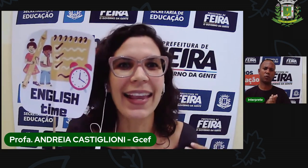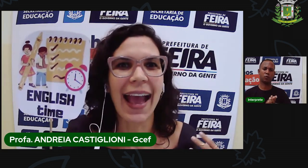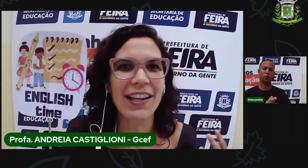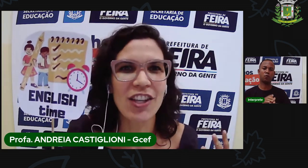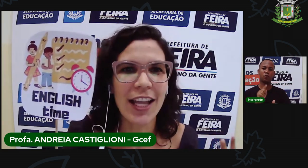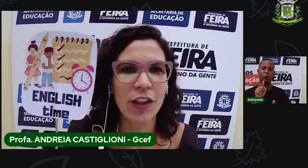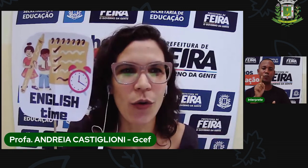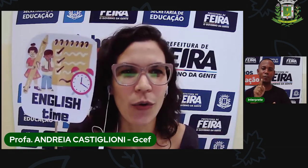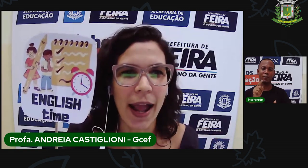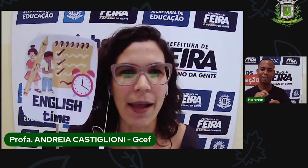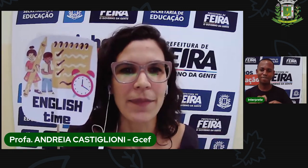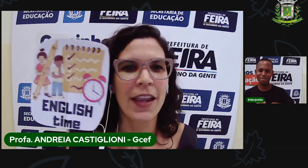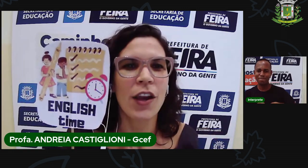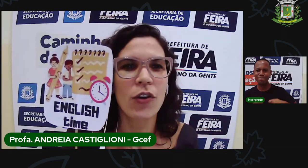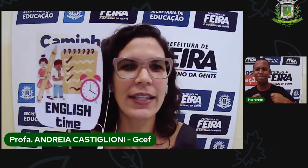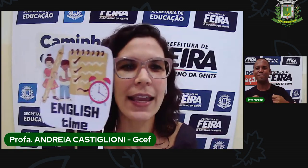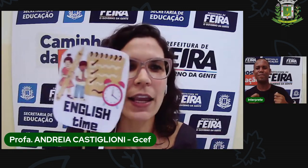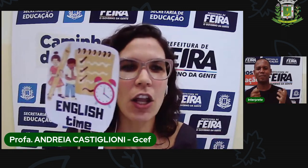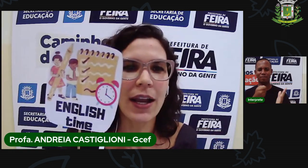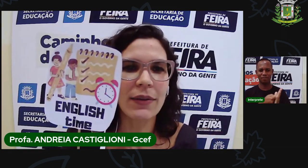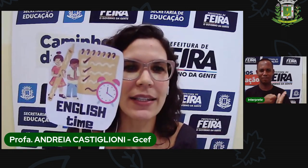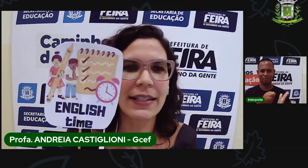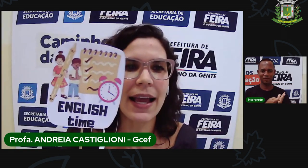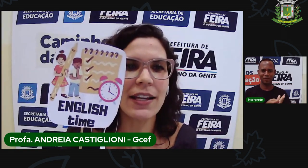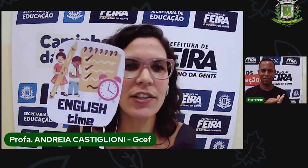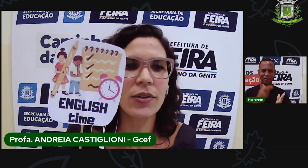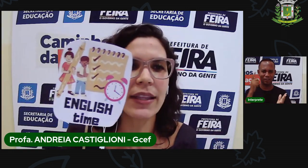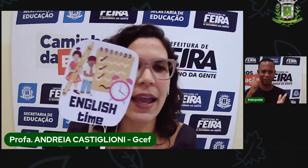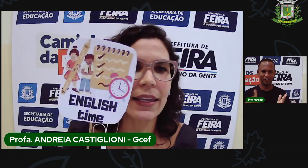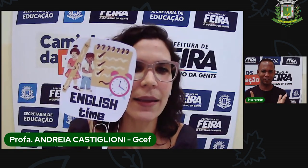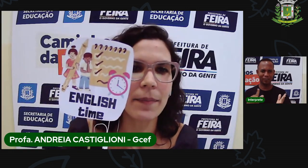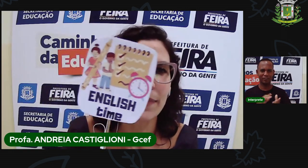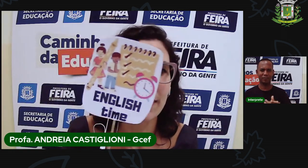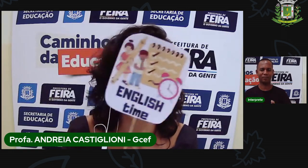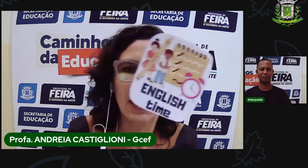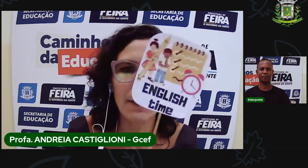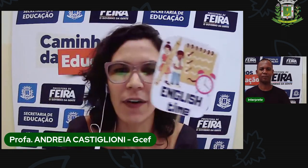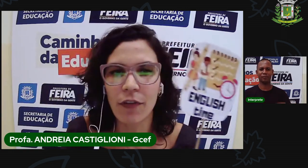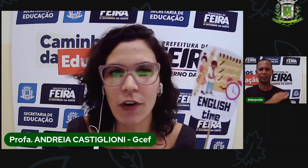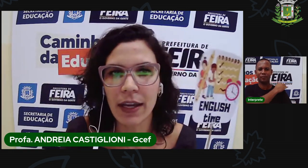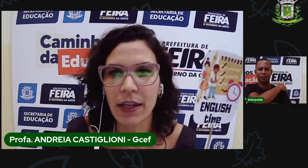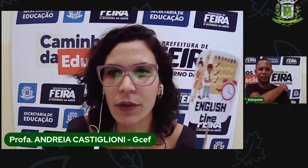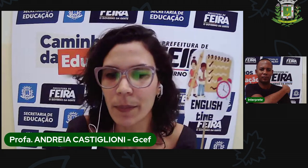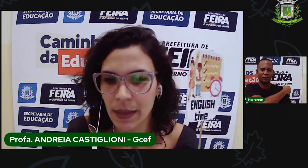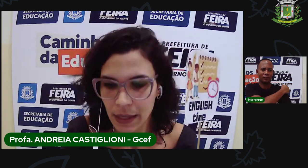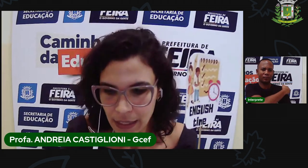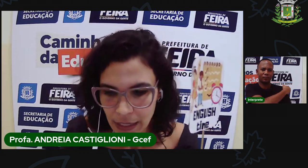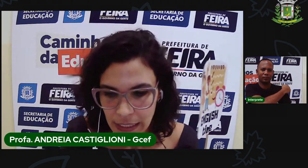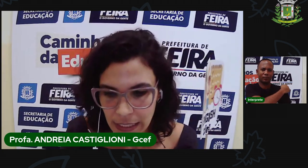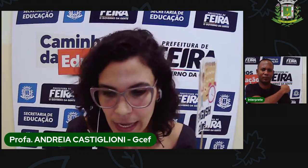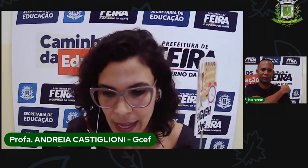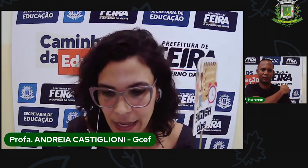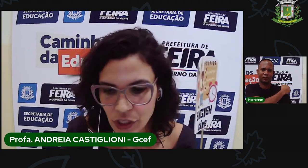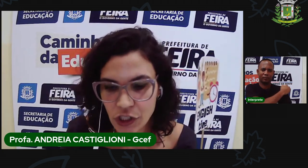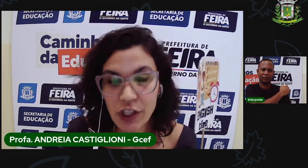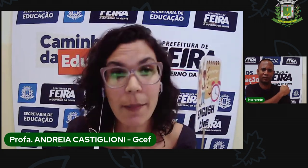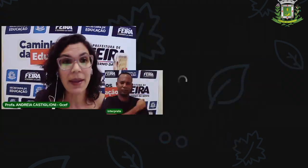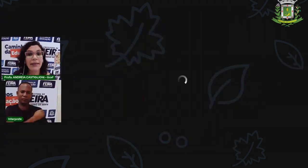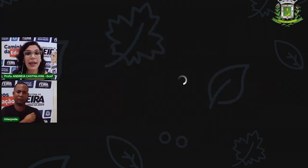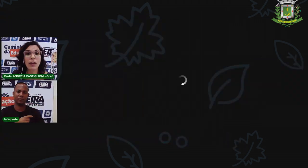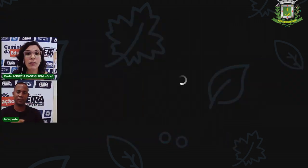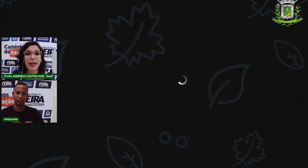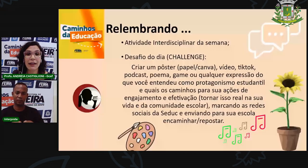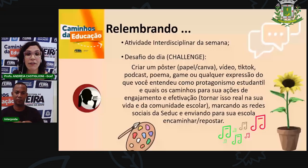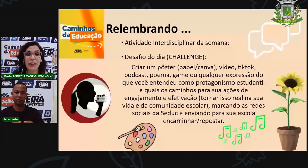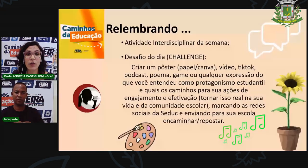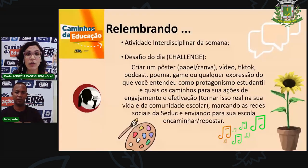que é engajadora. Consegue aí colocar os slides no Tech? Tenta aí, por favor, querido. E a gente também